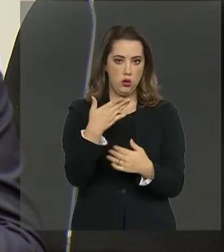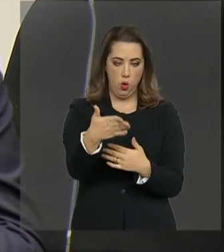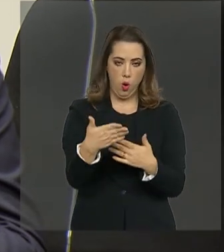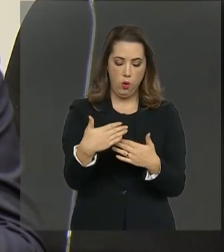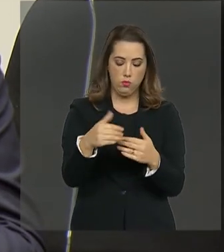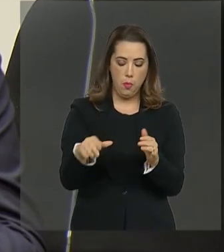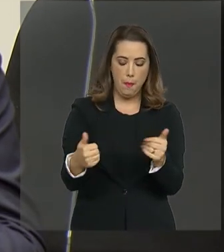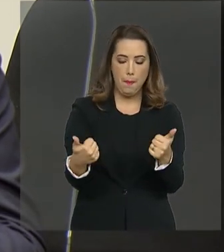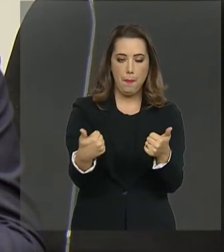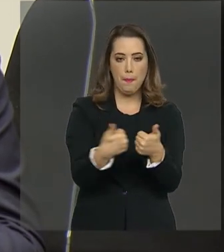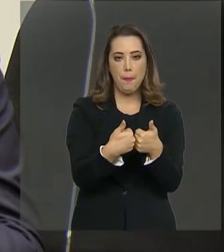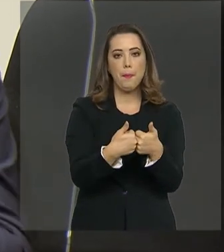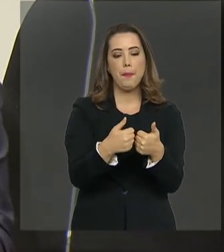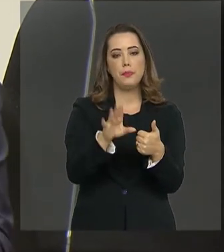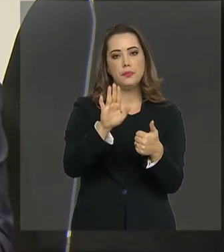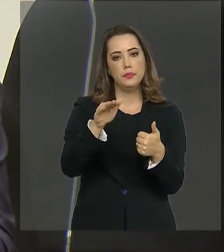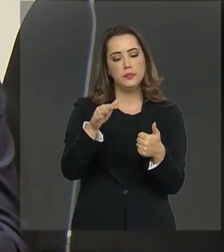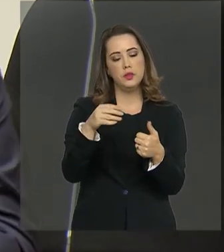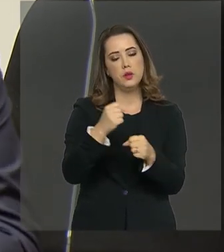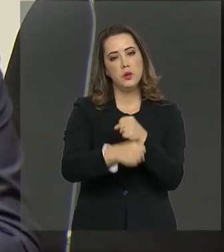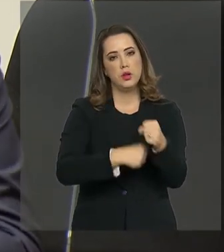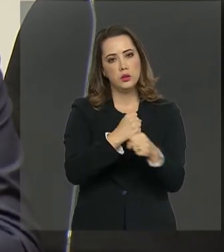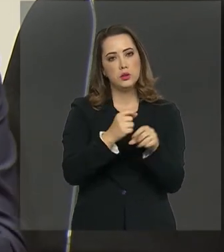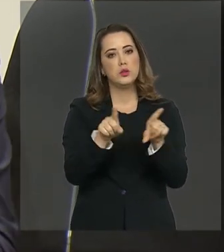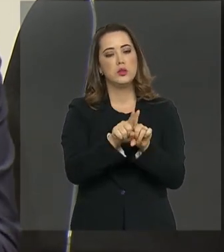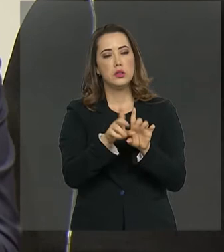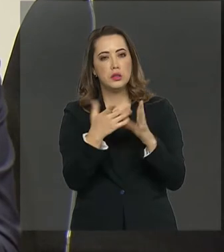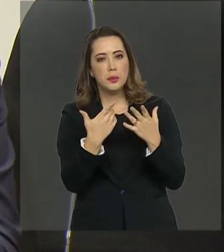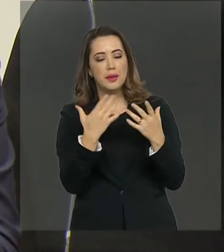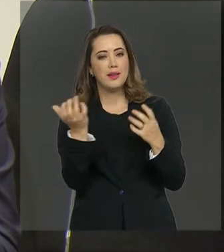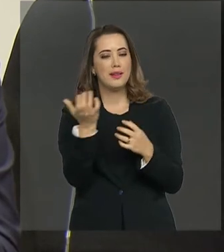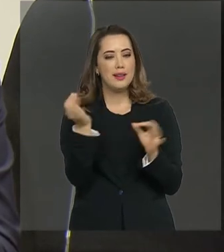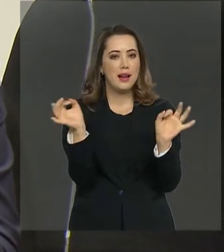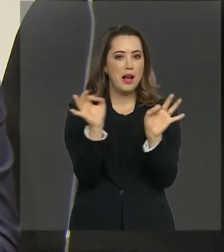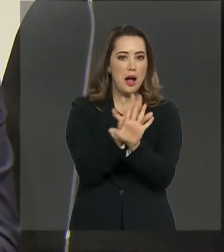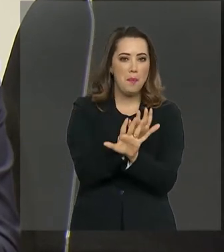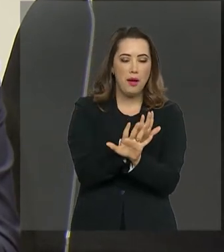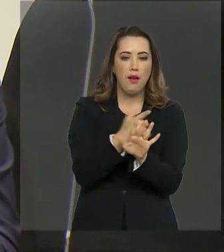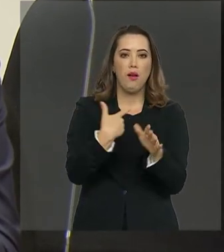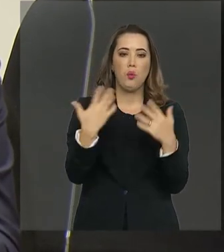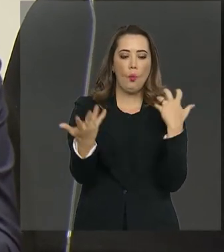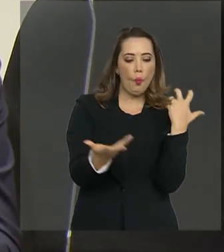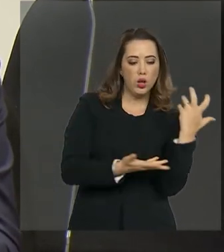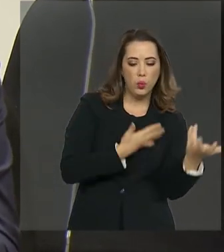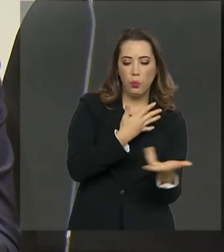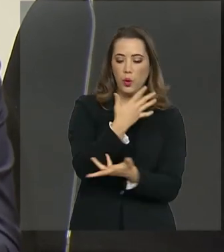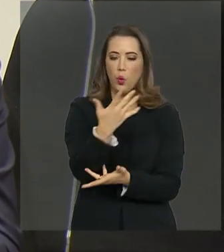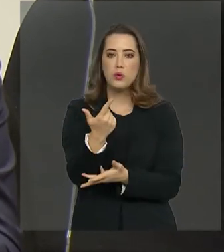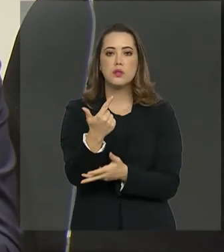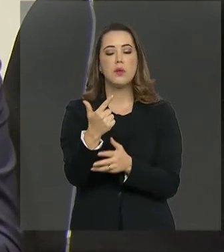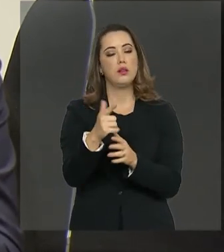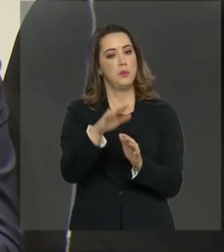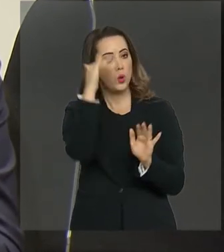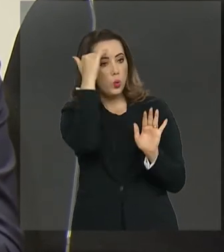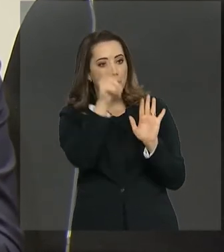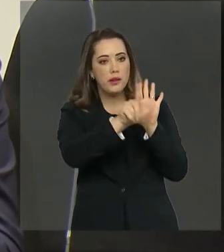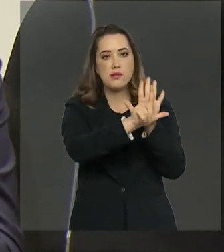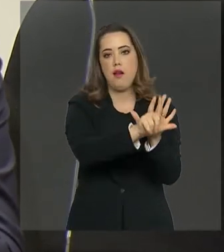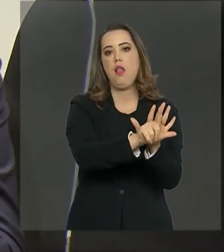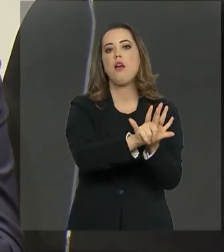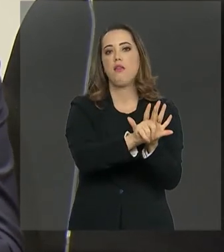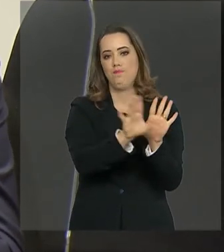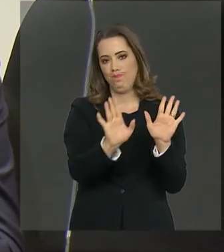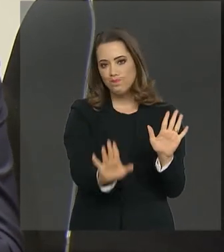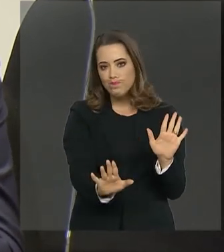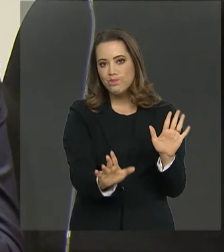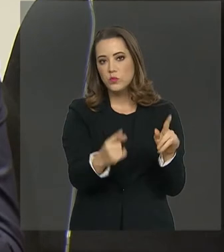e também, do ponto de vista de tendência, eliminar o desmatamento ilegal. Sabemos que é uma dificuldade